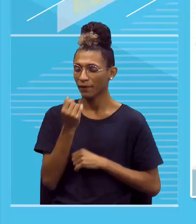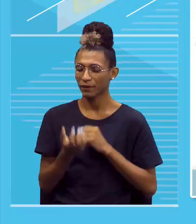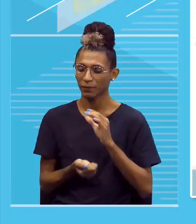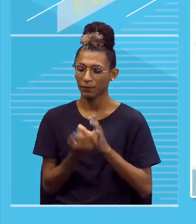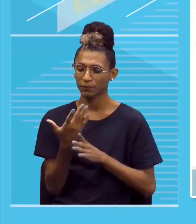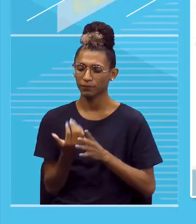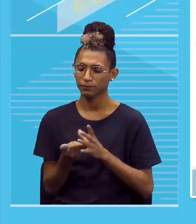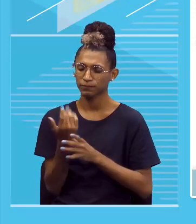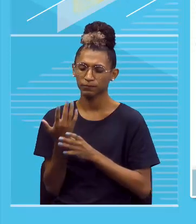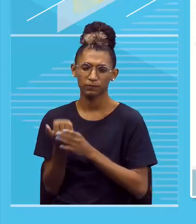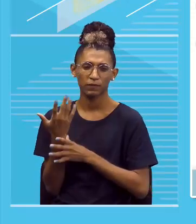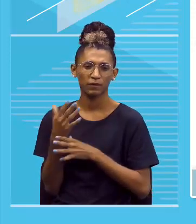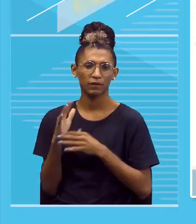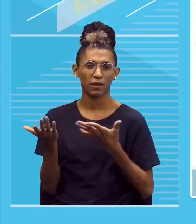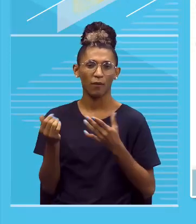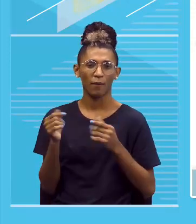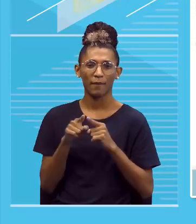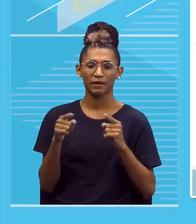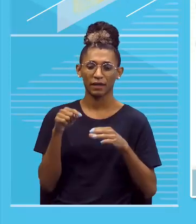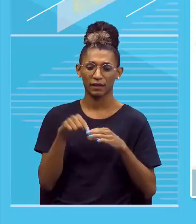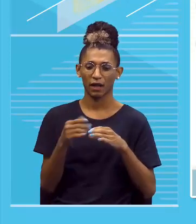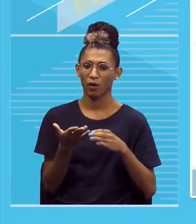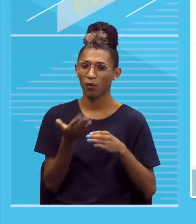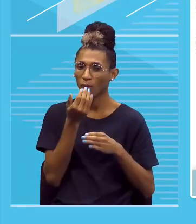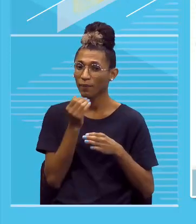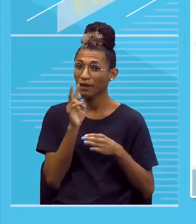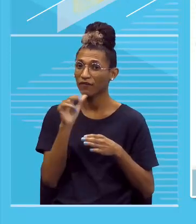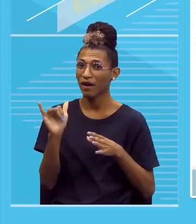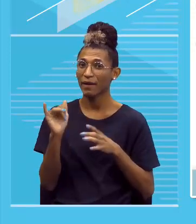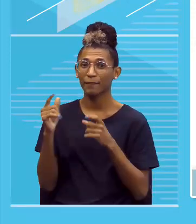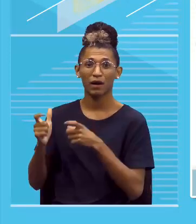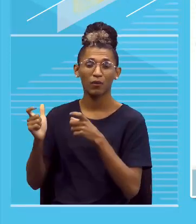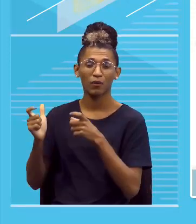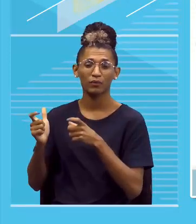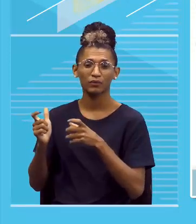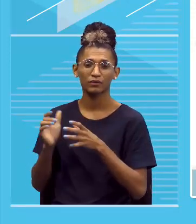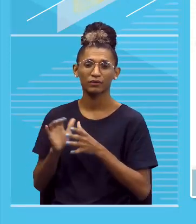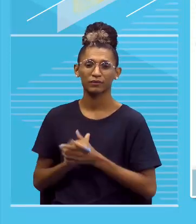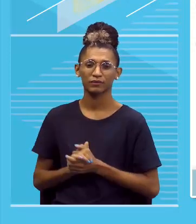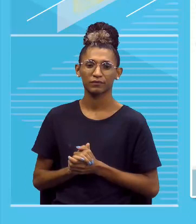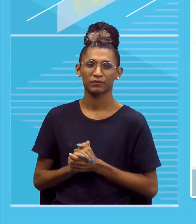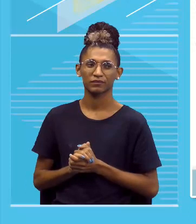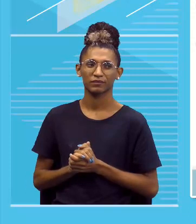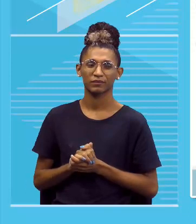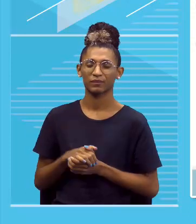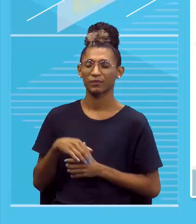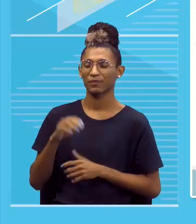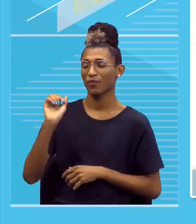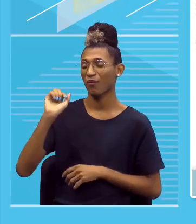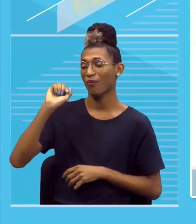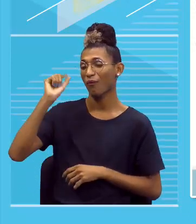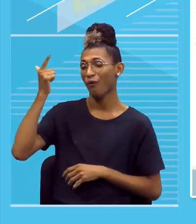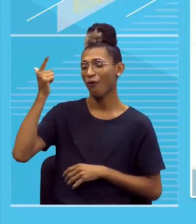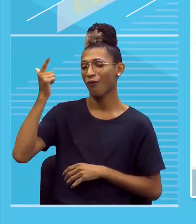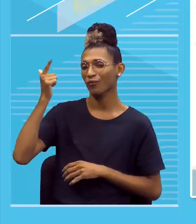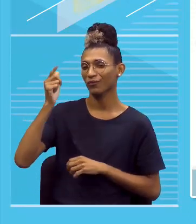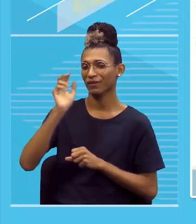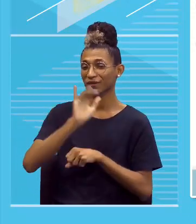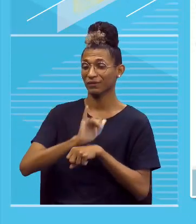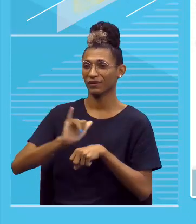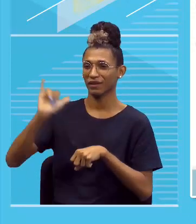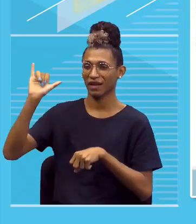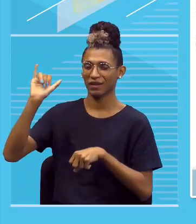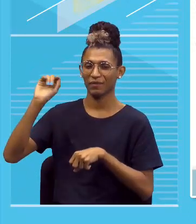Eu sei mas esse alimento vai para onde o outro lado do oceano